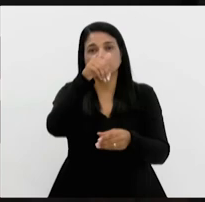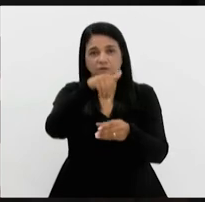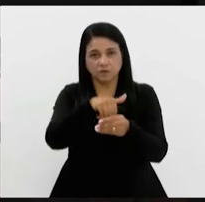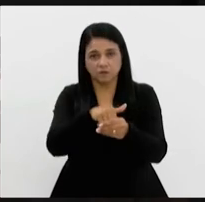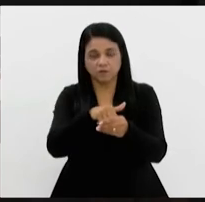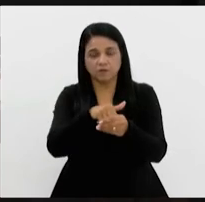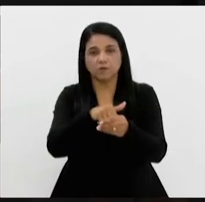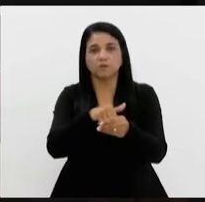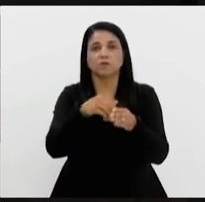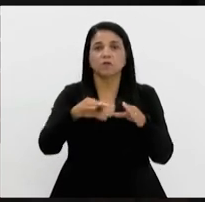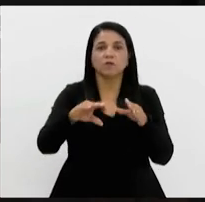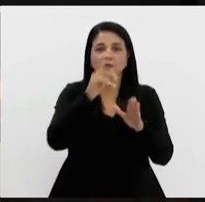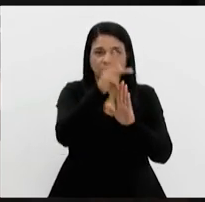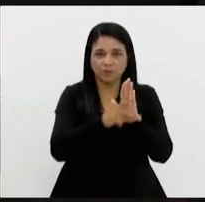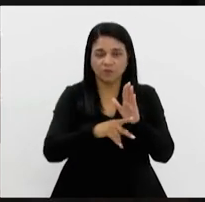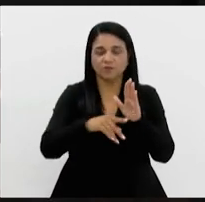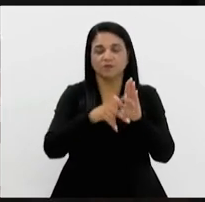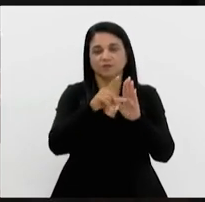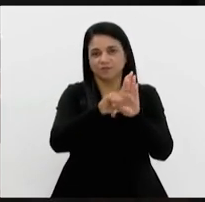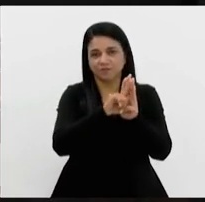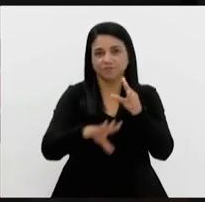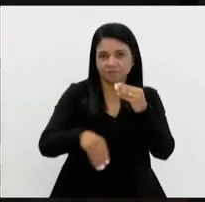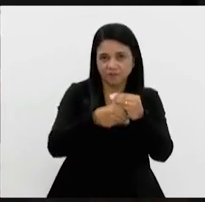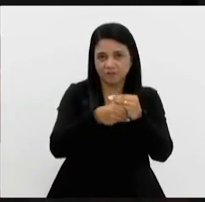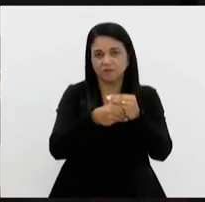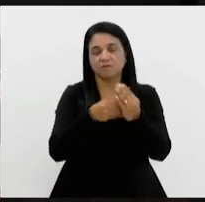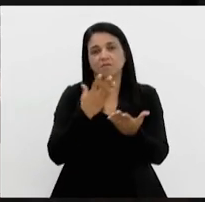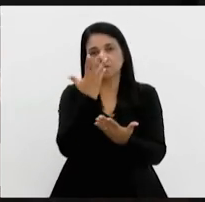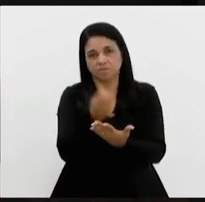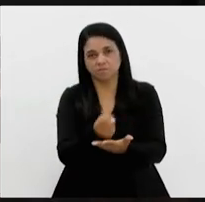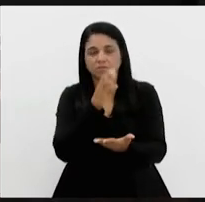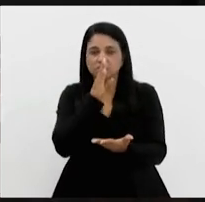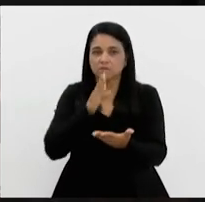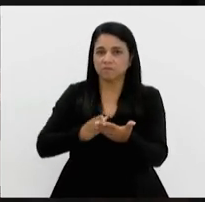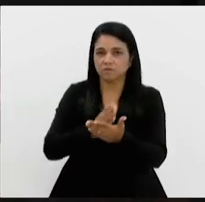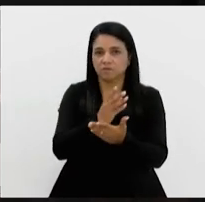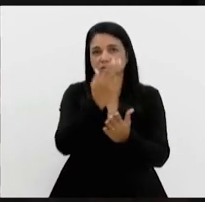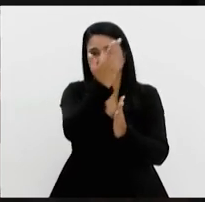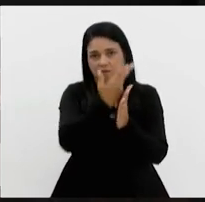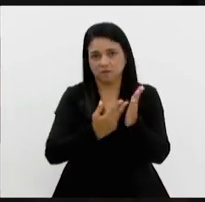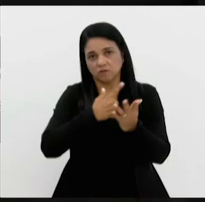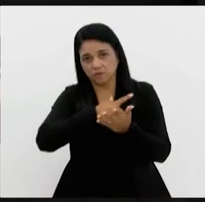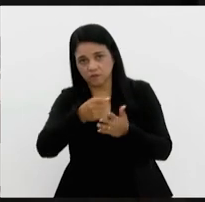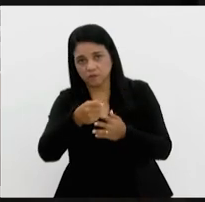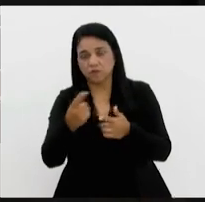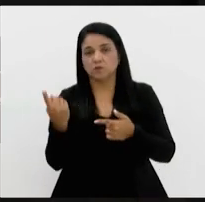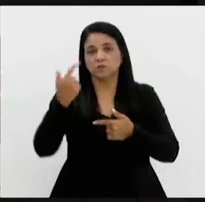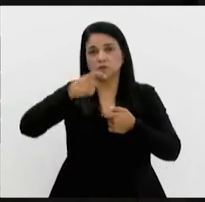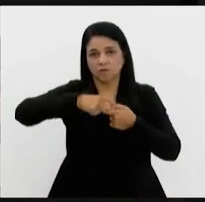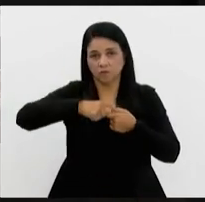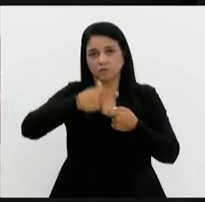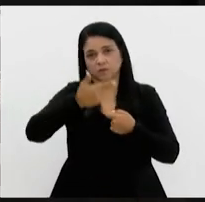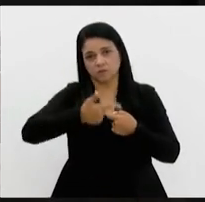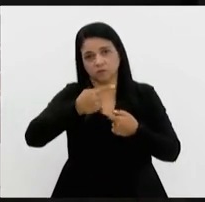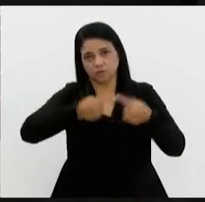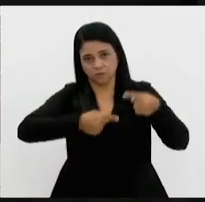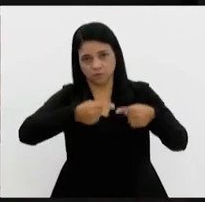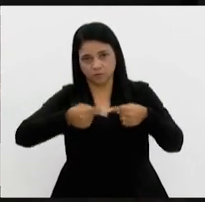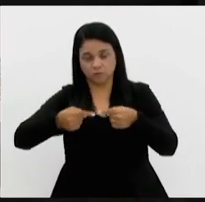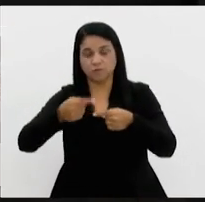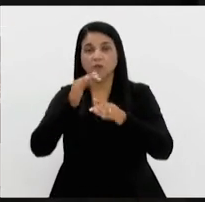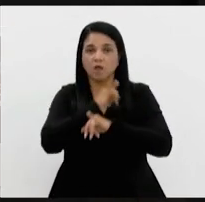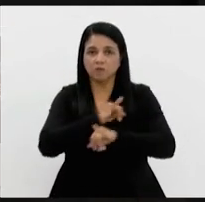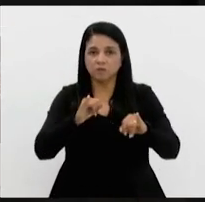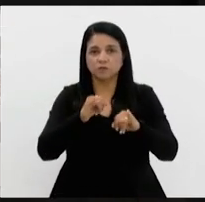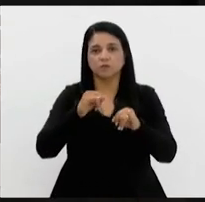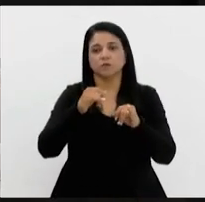votação, o projeto assim emendado. Os senhores que aprovam, permaneçam como estão. Aprovado. Vai a redação do vencido para a segunda discussão.